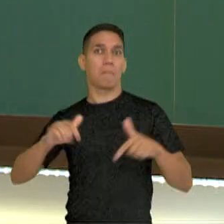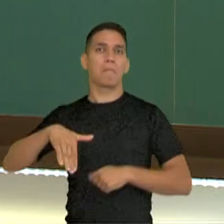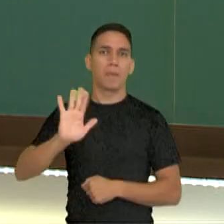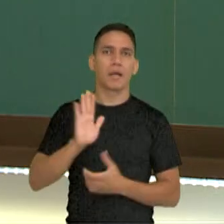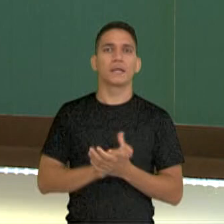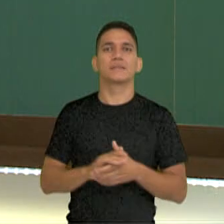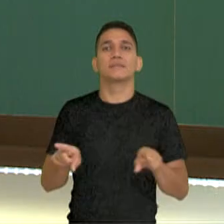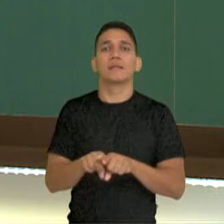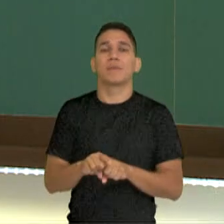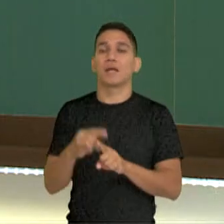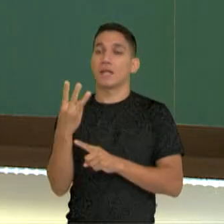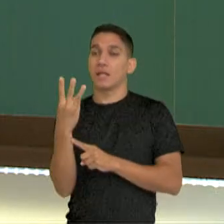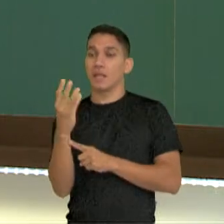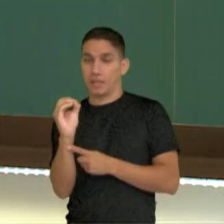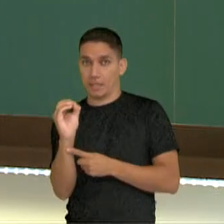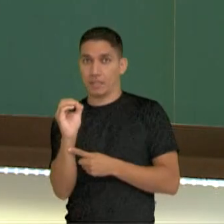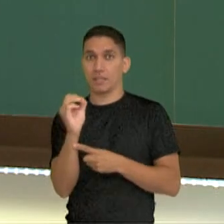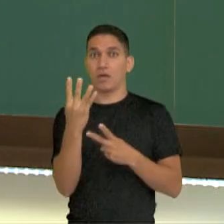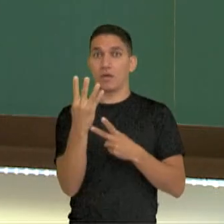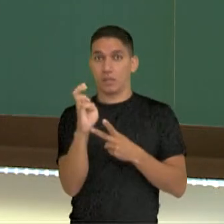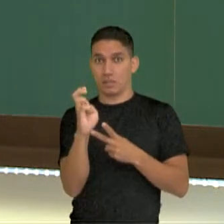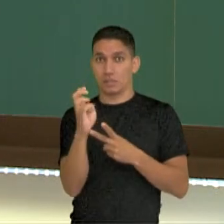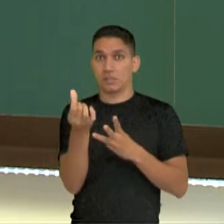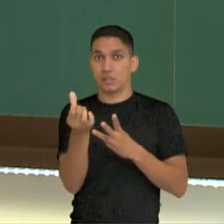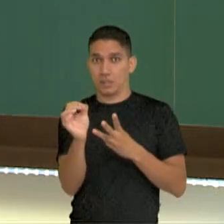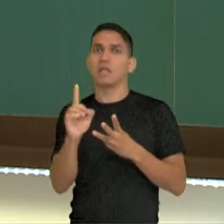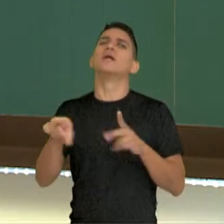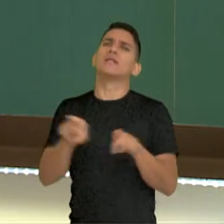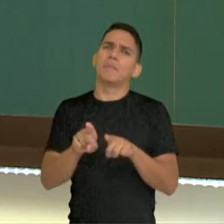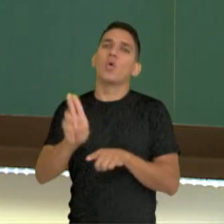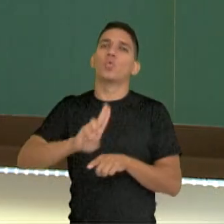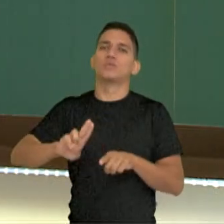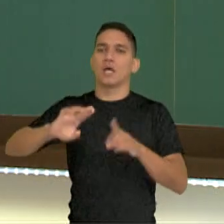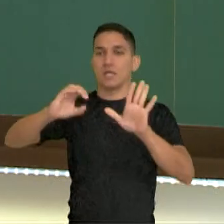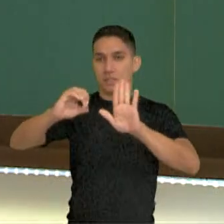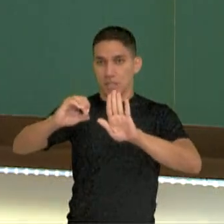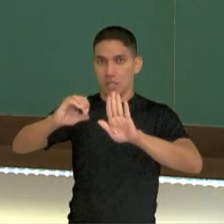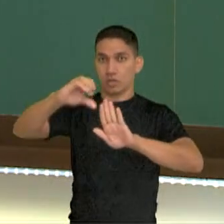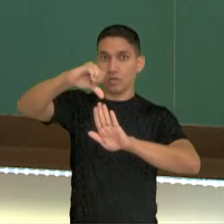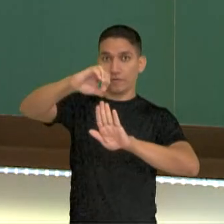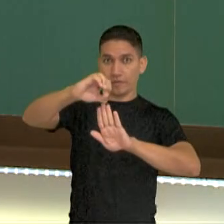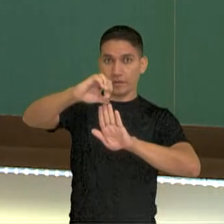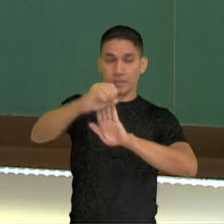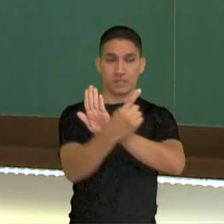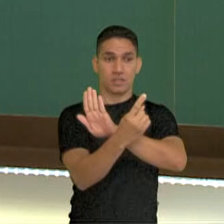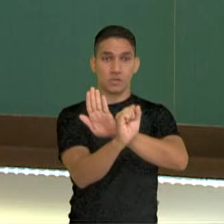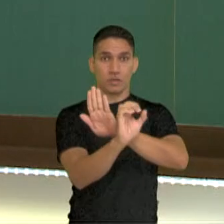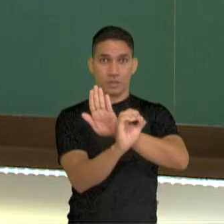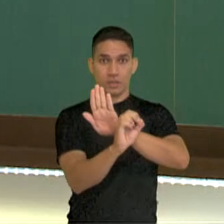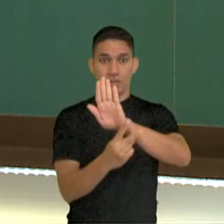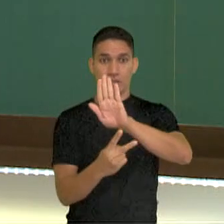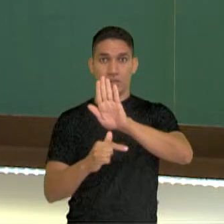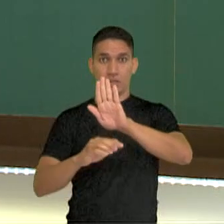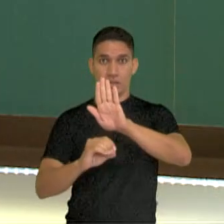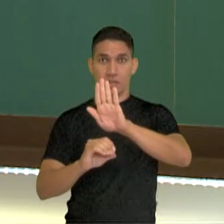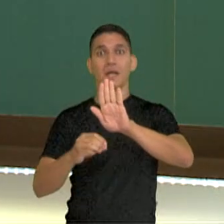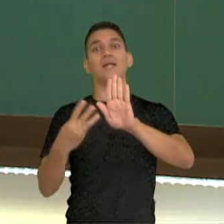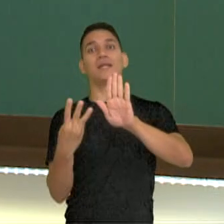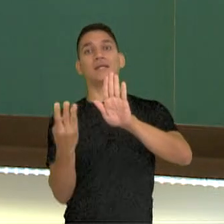Além do 30, 45 e 60, nós usamos também os ângulos de 0, 90, 180, 270